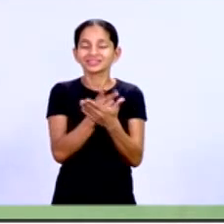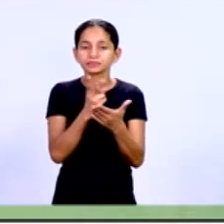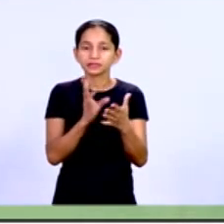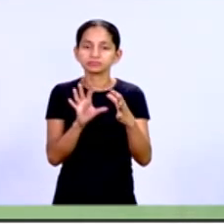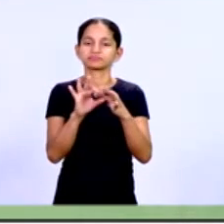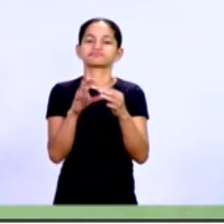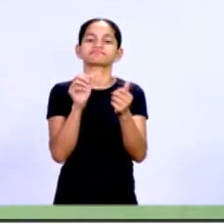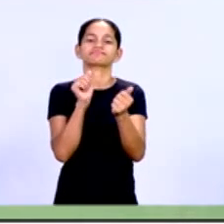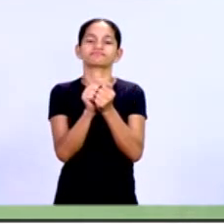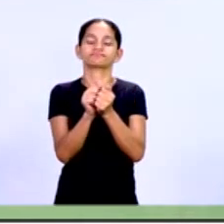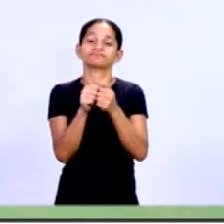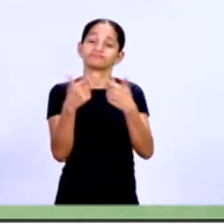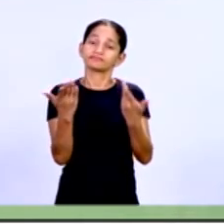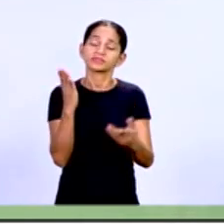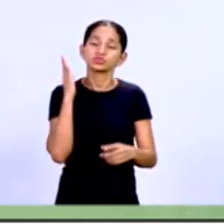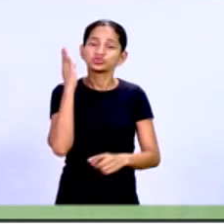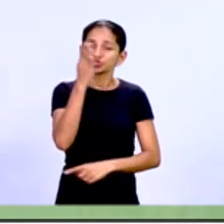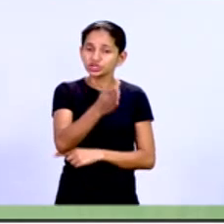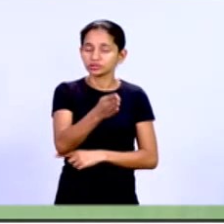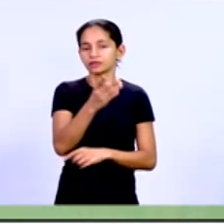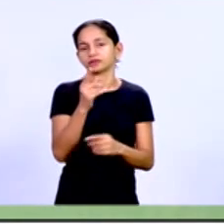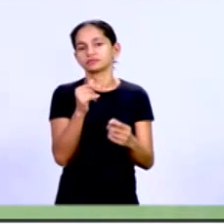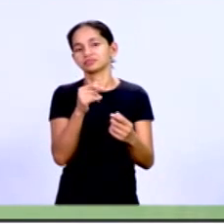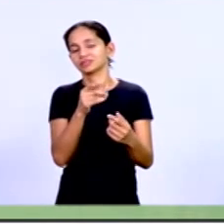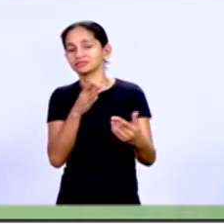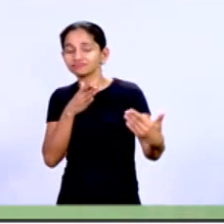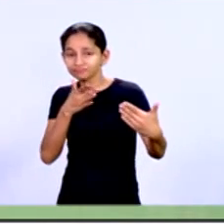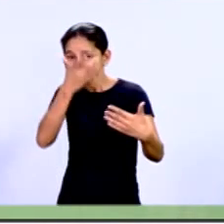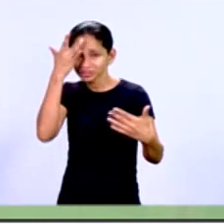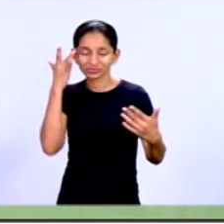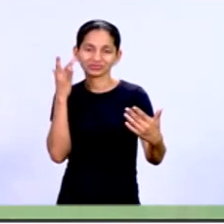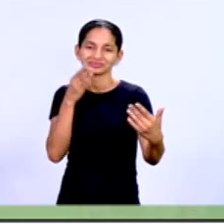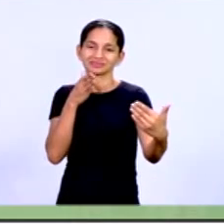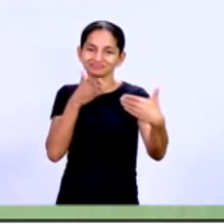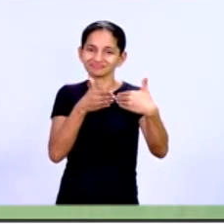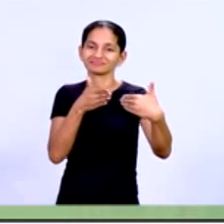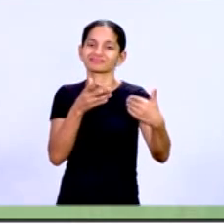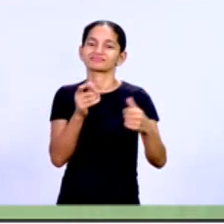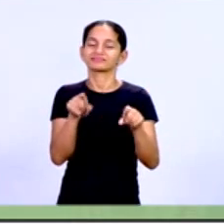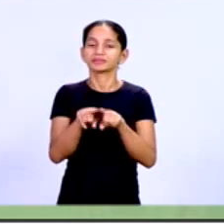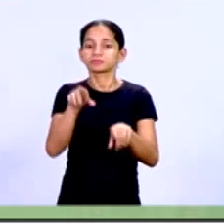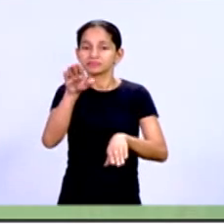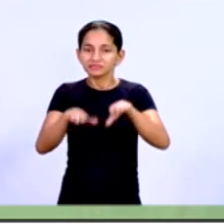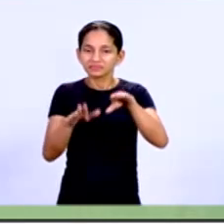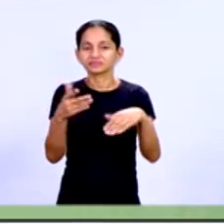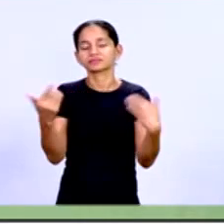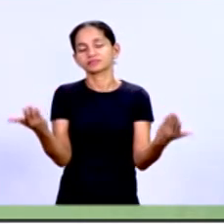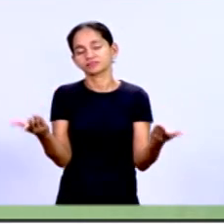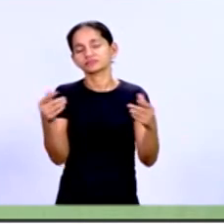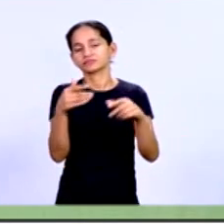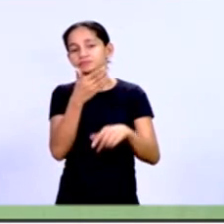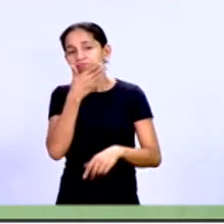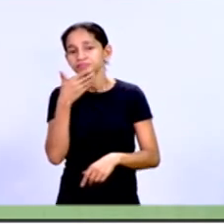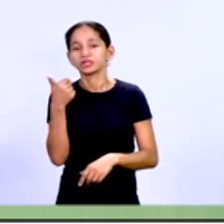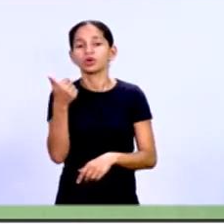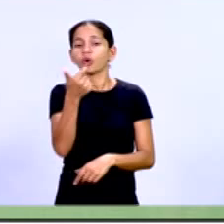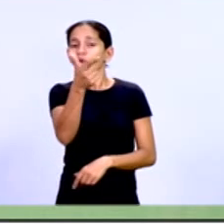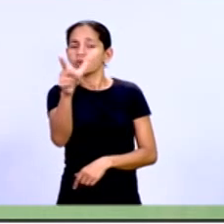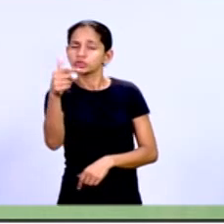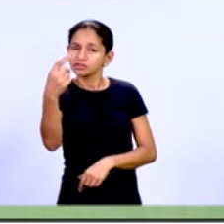e crédito direto ao consumidor. Assunção de dívidas, que é a operação pela qual um